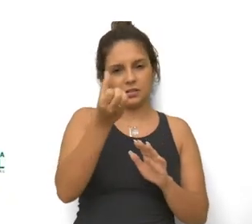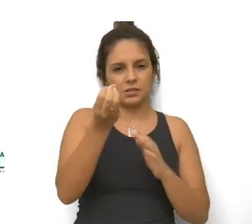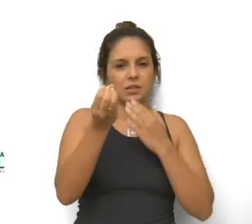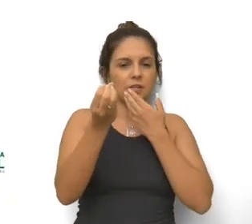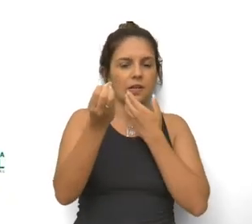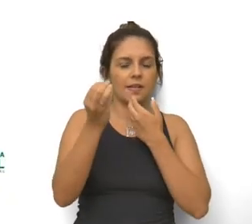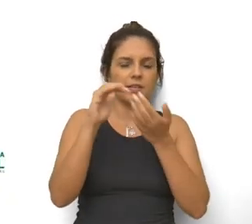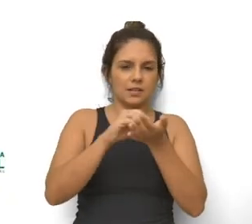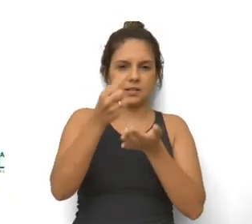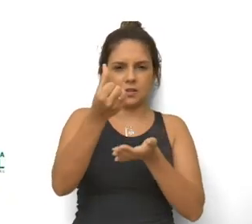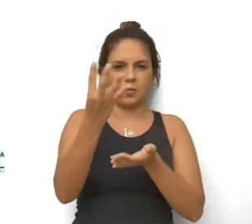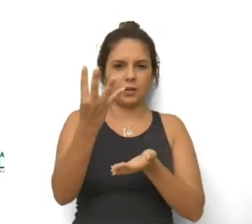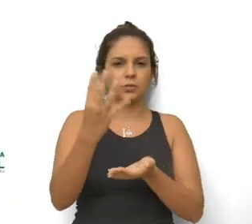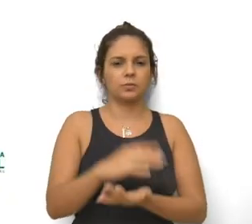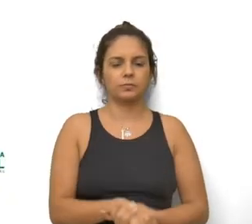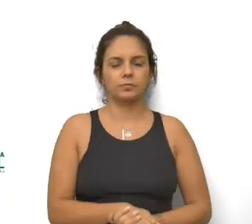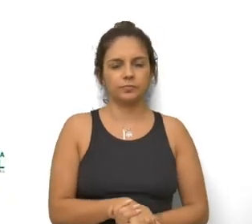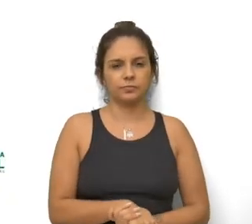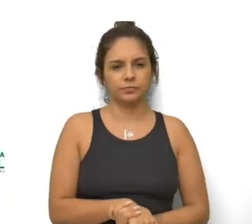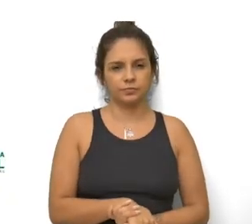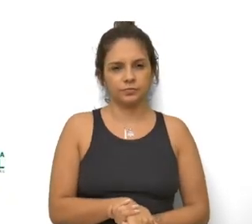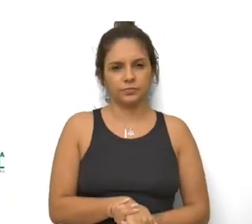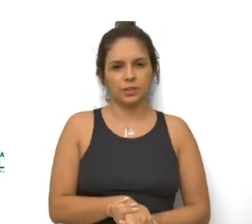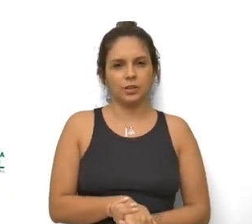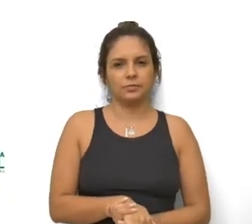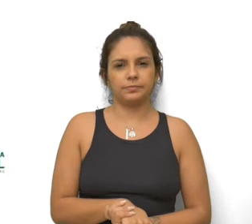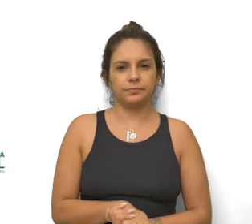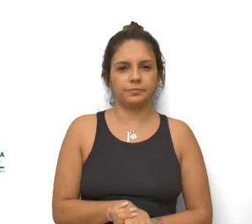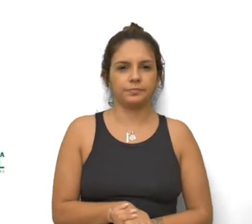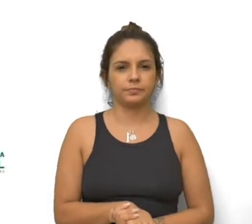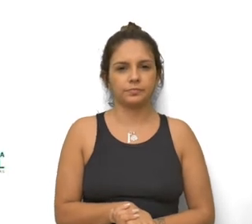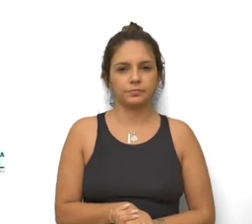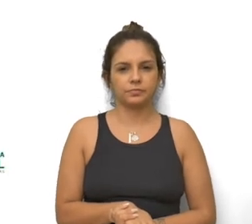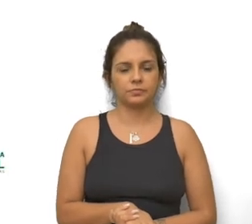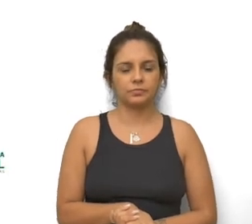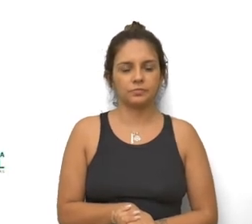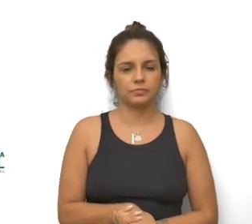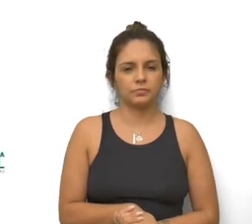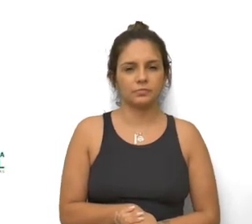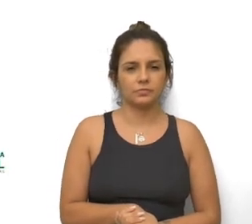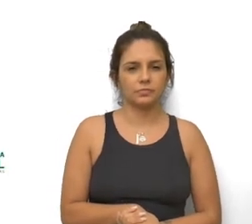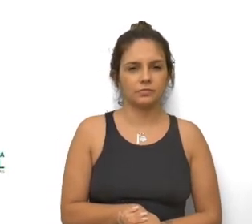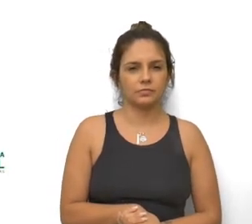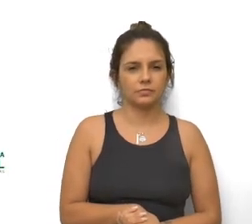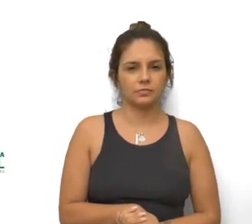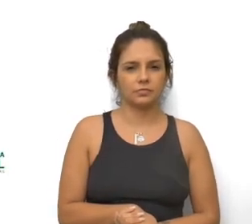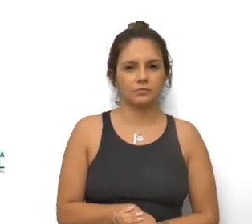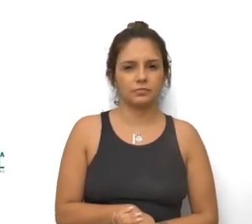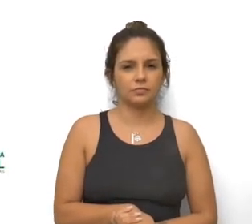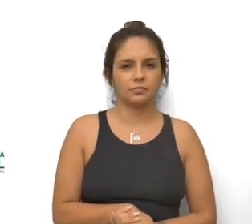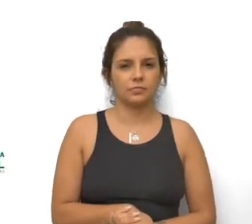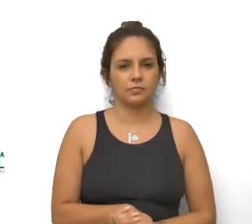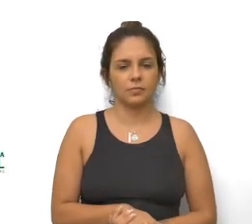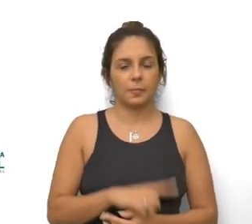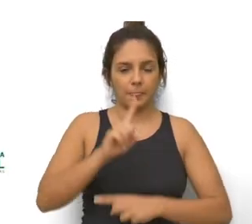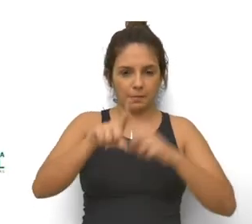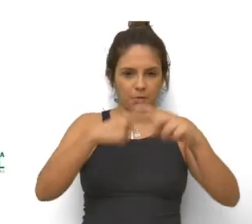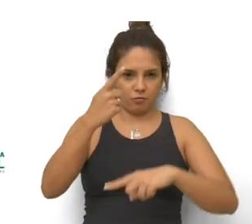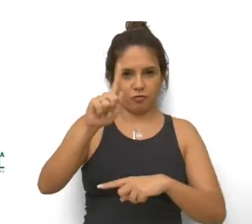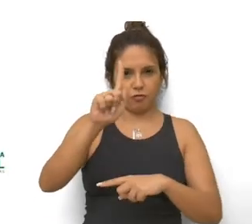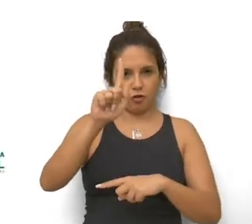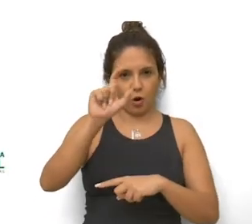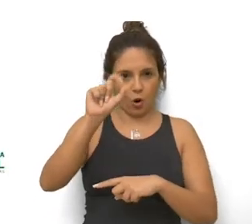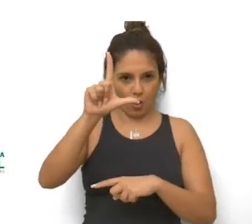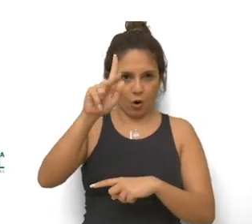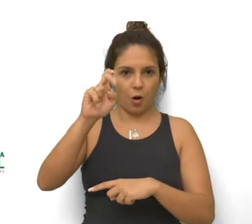60 até 64, né? Até 64, Adiante, porque teve o golpe, o aterro não tinha acabado ainda, a Lota ficou